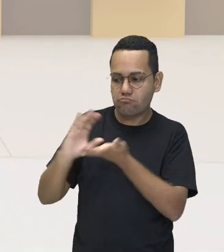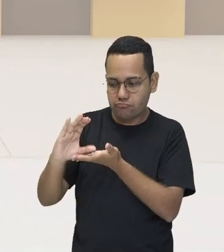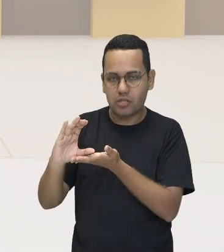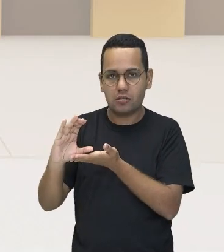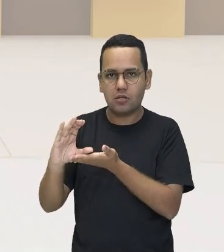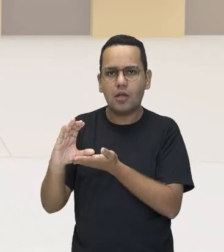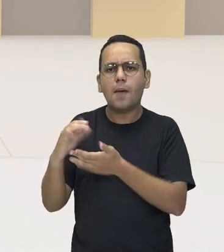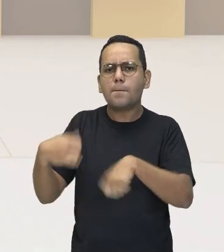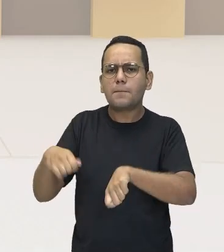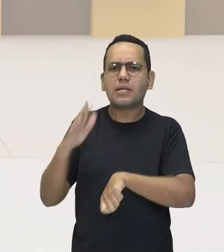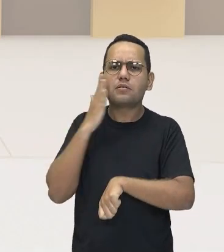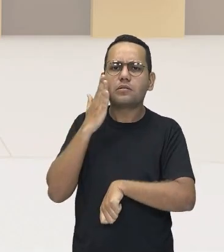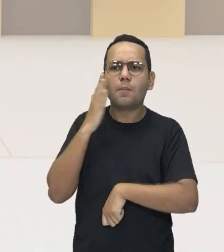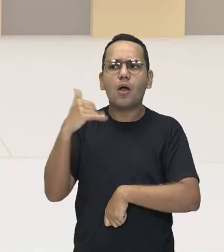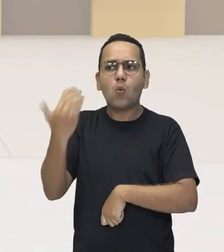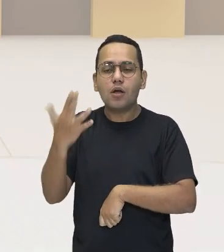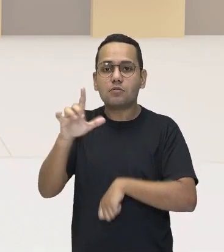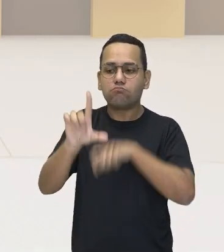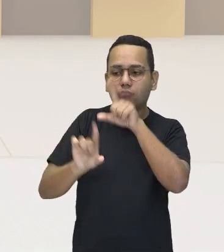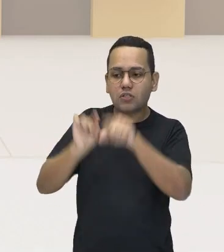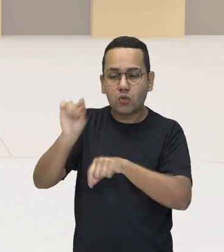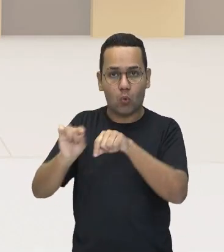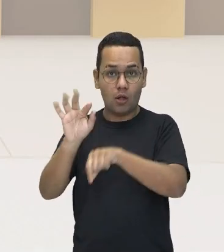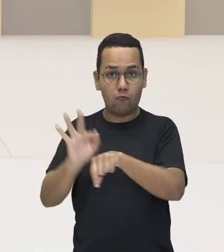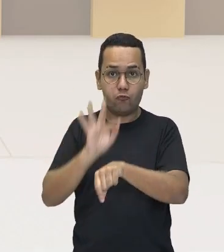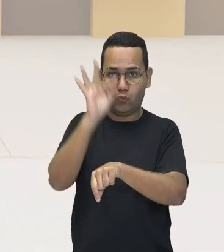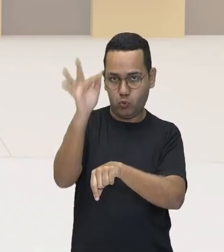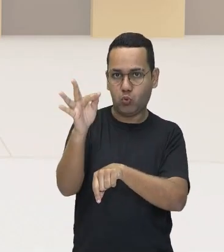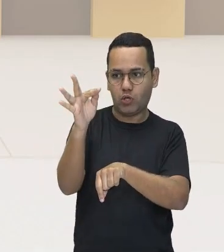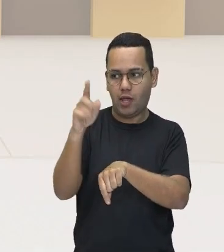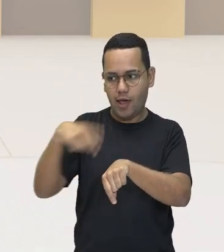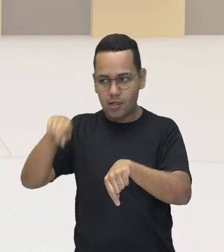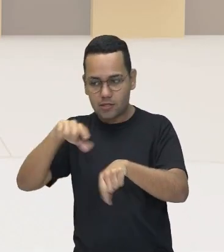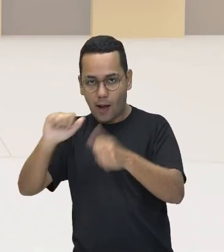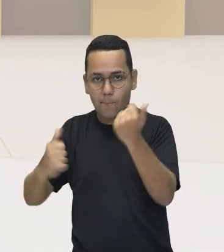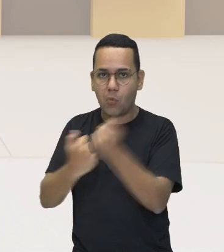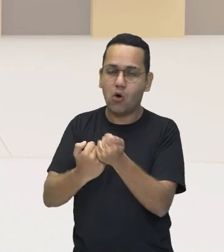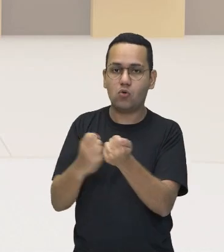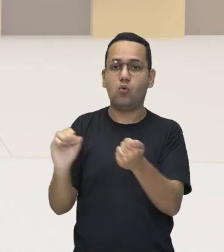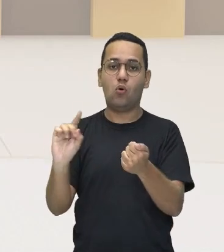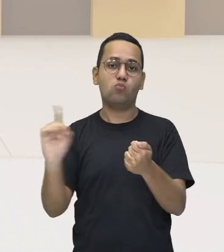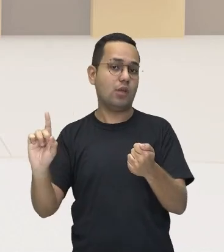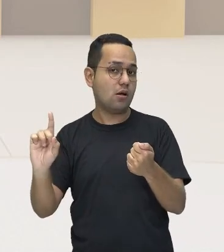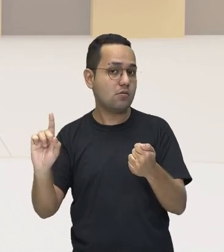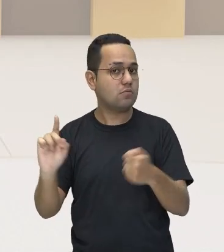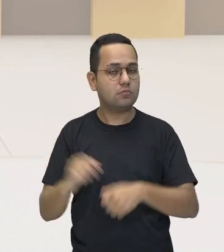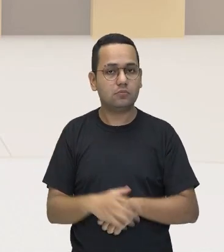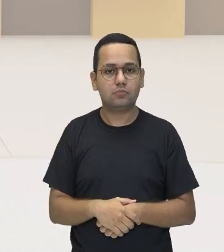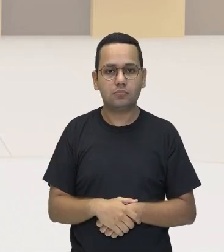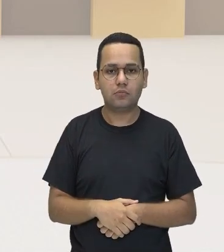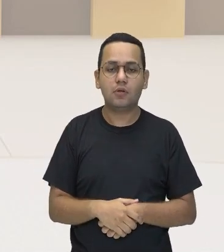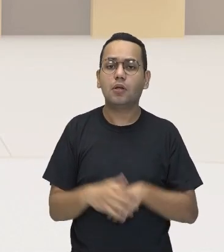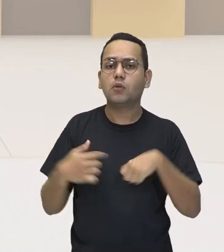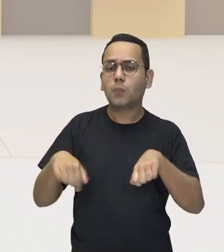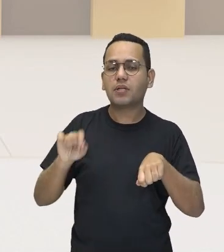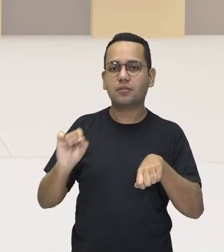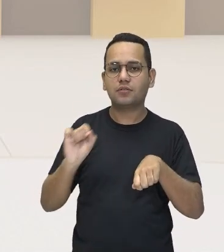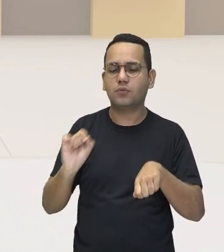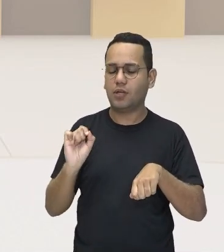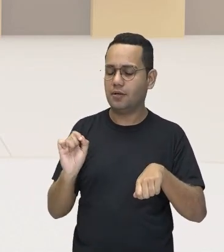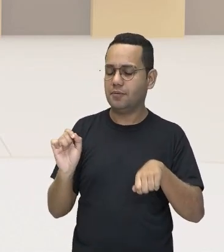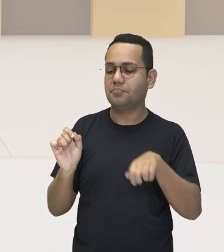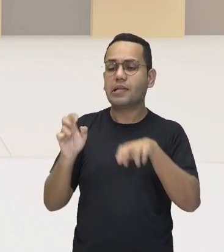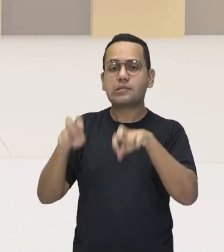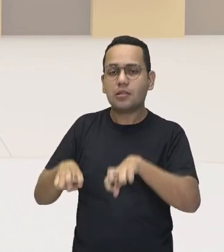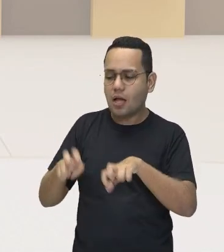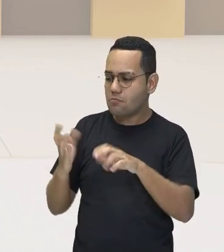saber quais são as decisões. E elas vão apoiar ou não. E é muito importante você ouvir, ok? E